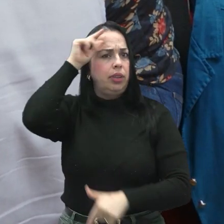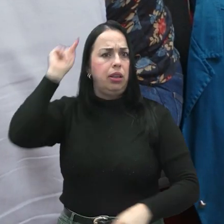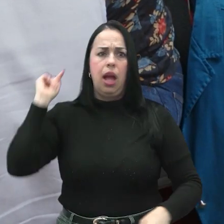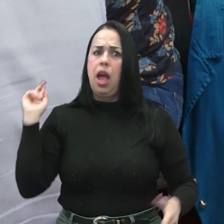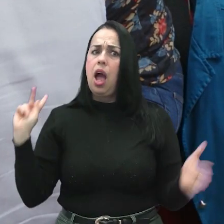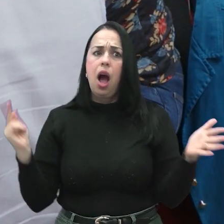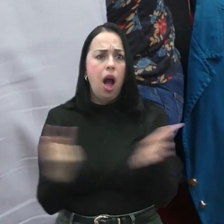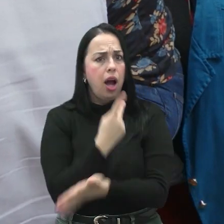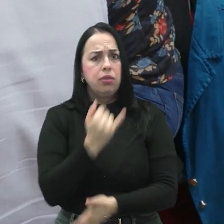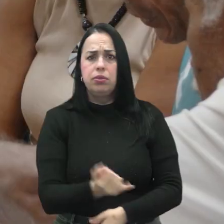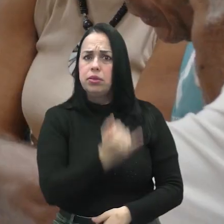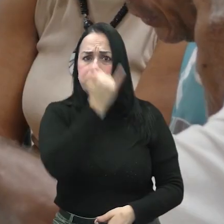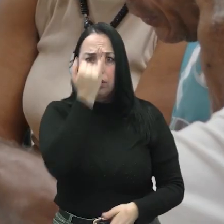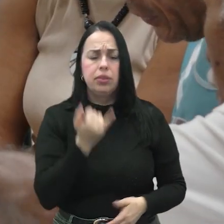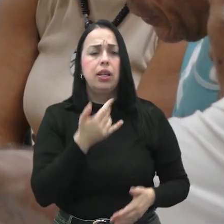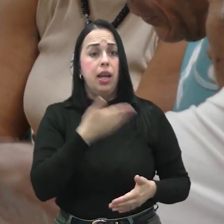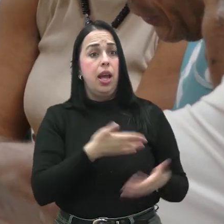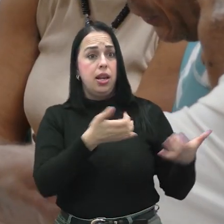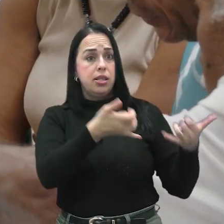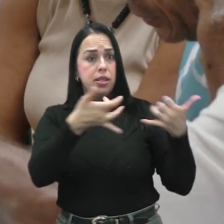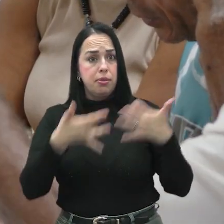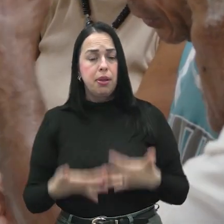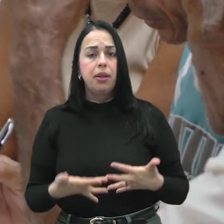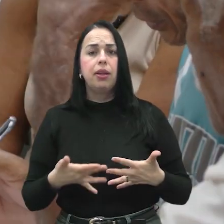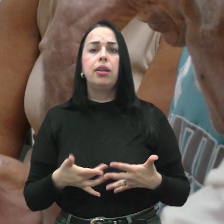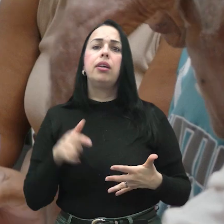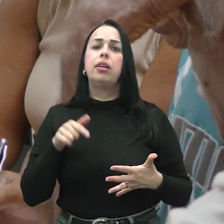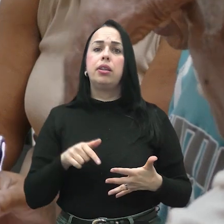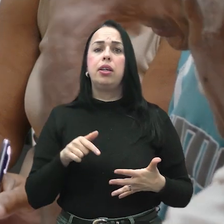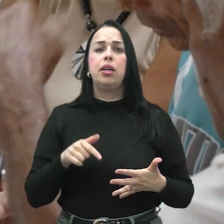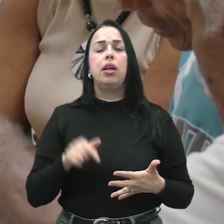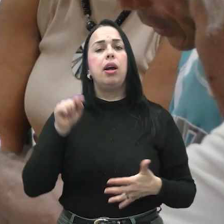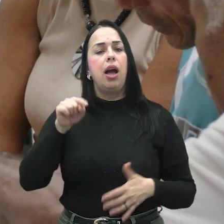seriam irregulares. Eles afirmam que o